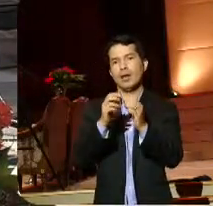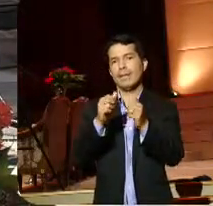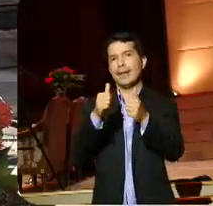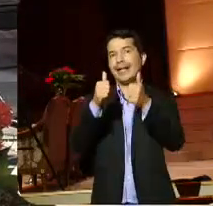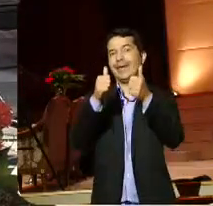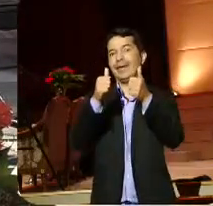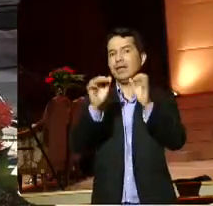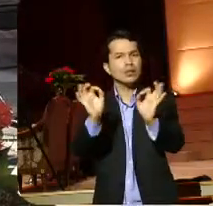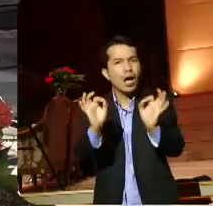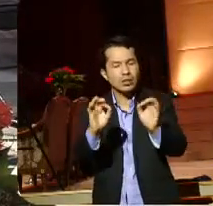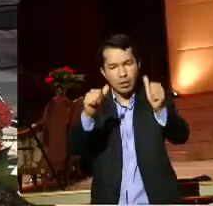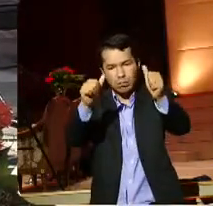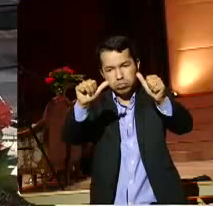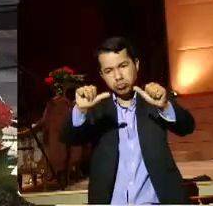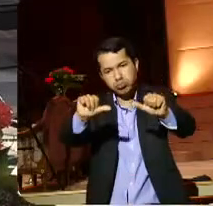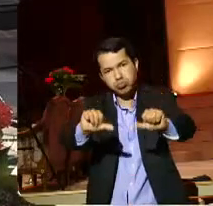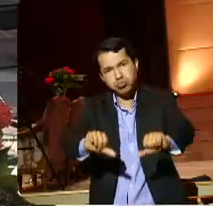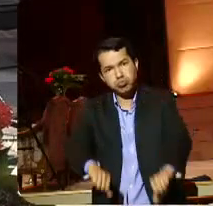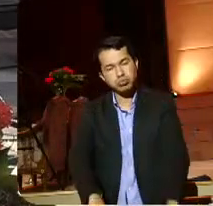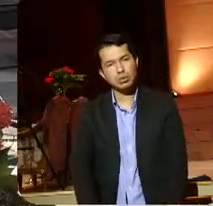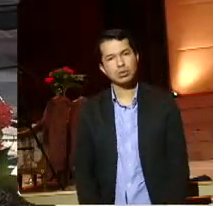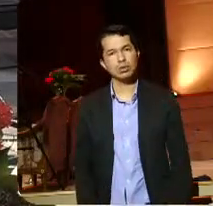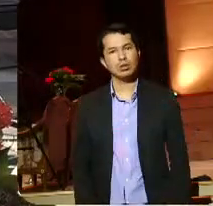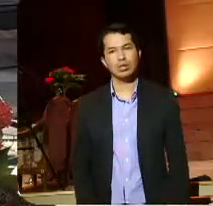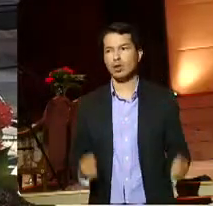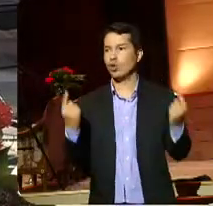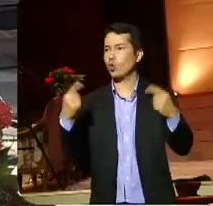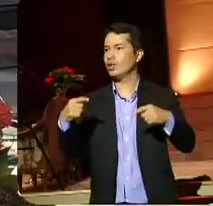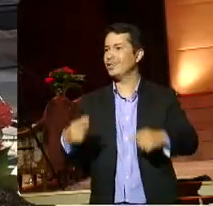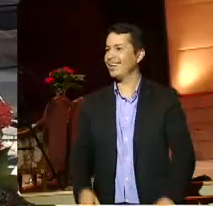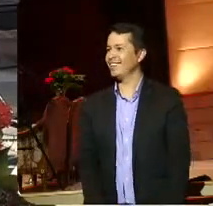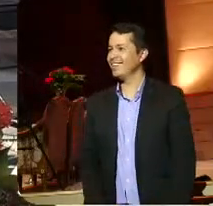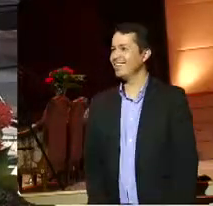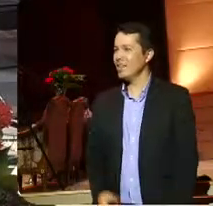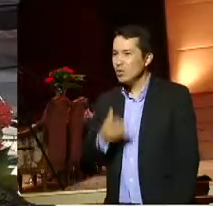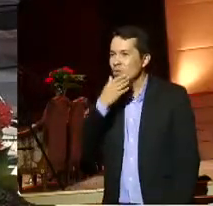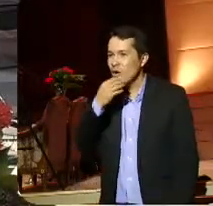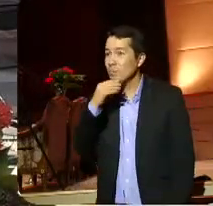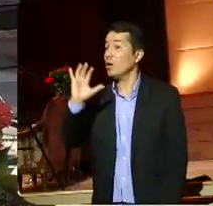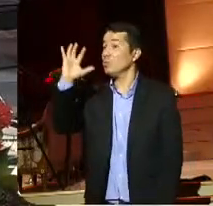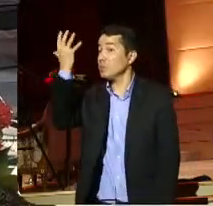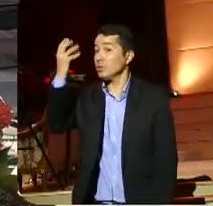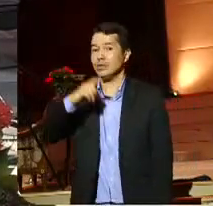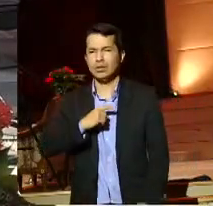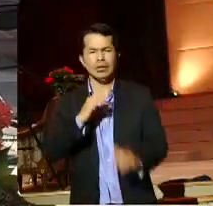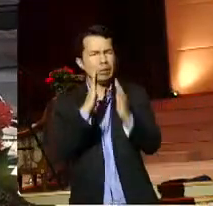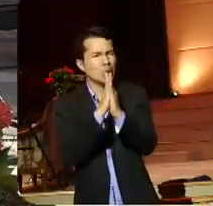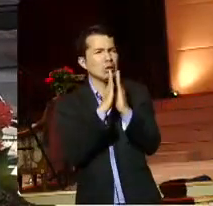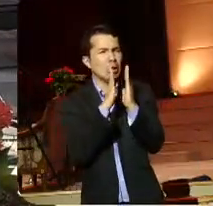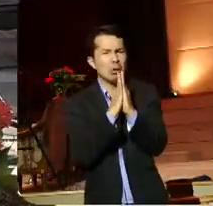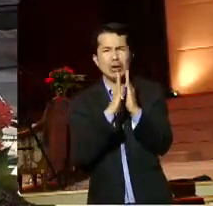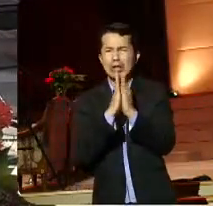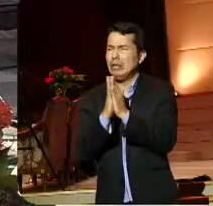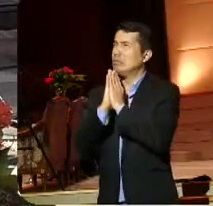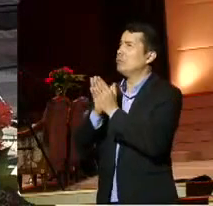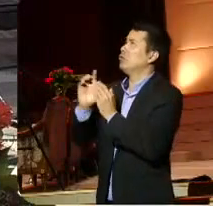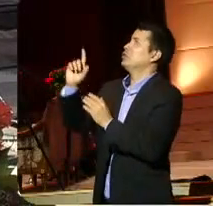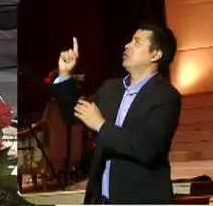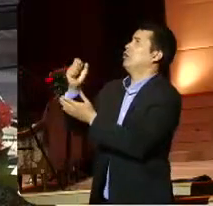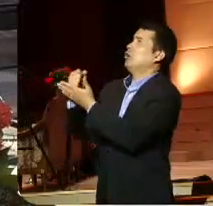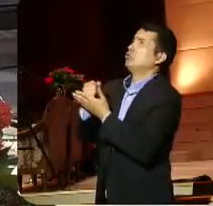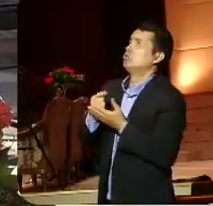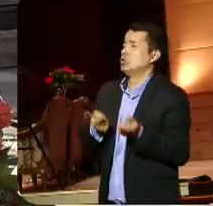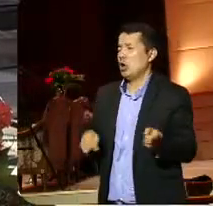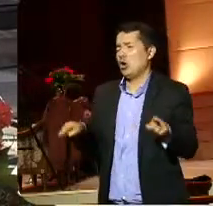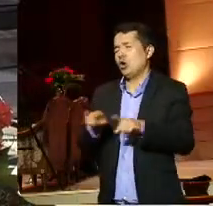contrário. E ele estava lá, nessa busca, e orando por restauração. E quando ele estava começando